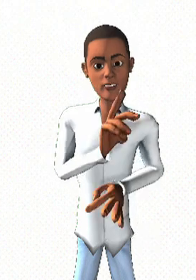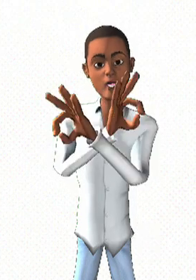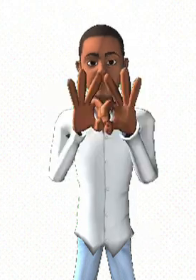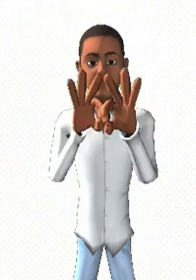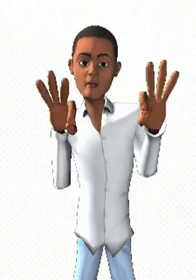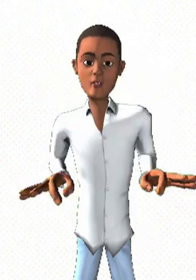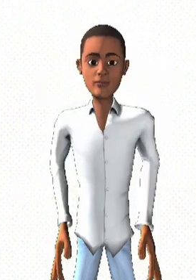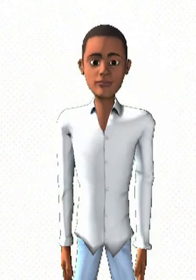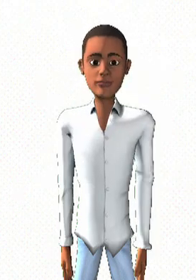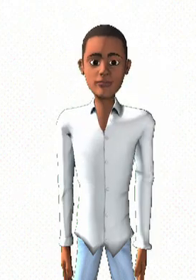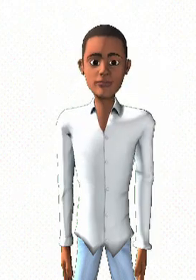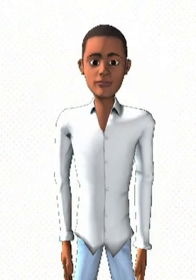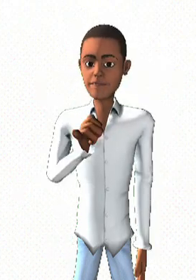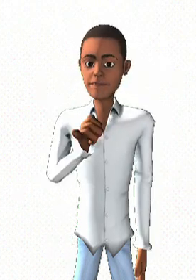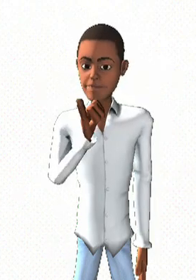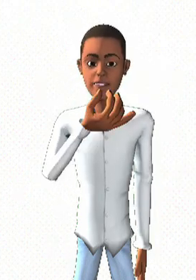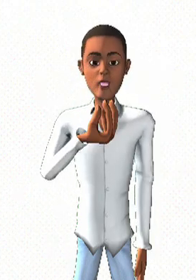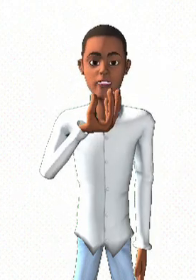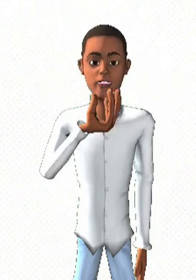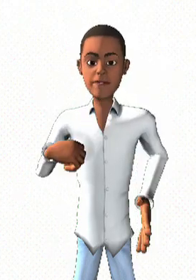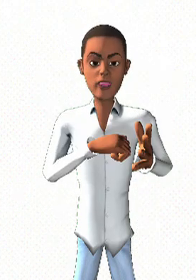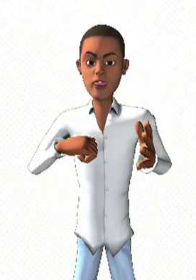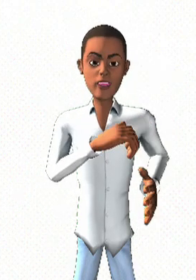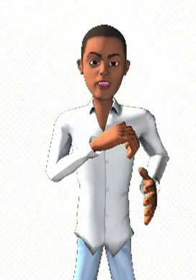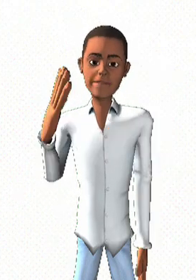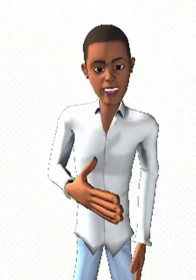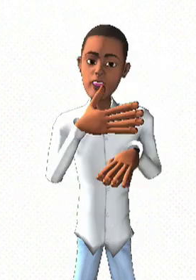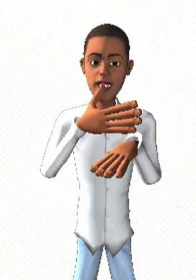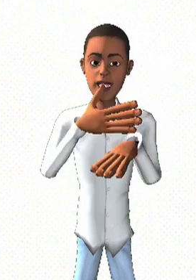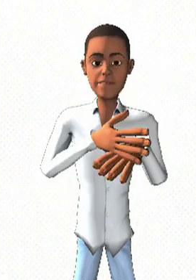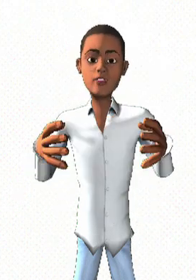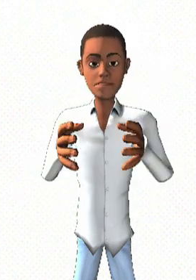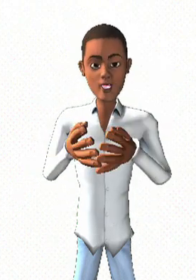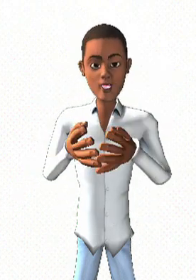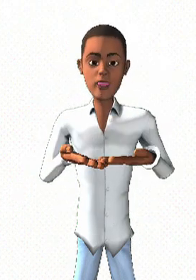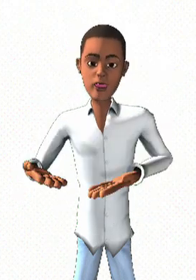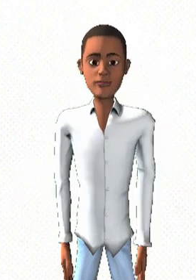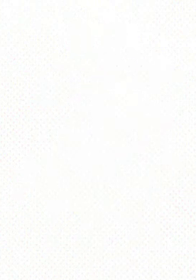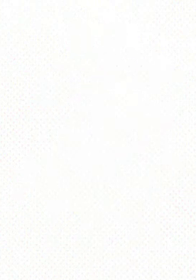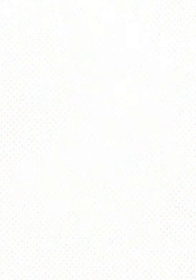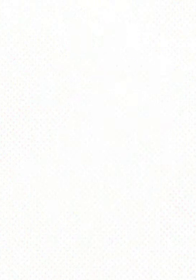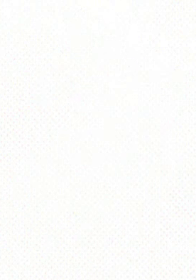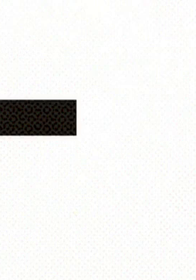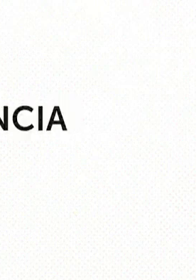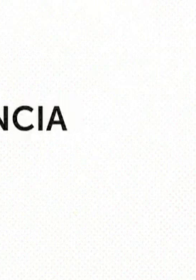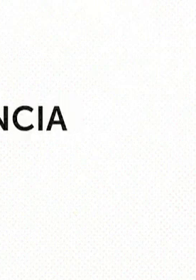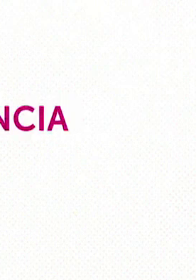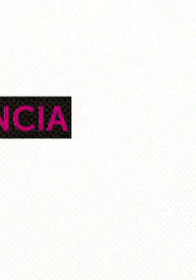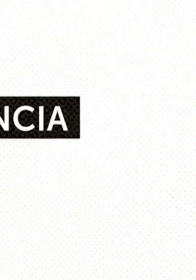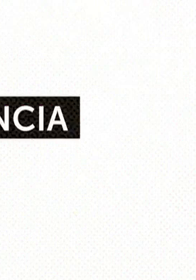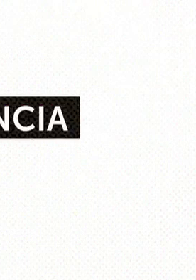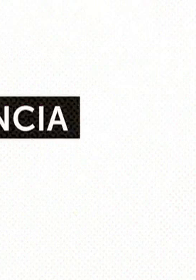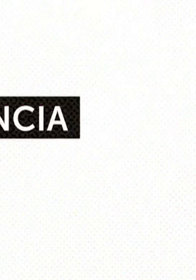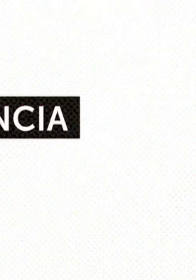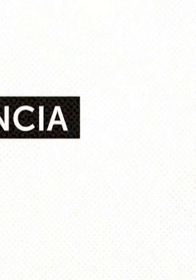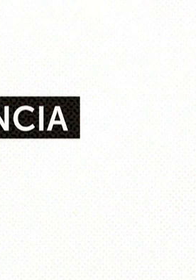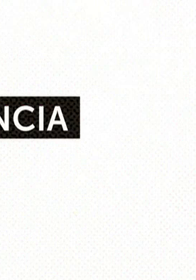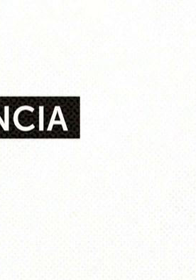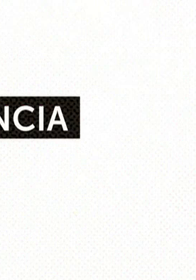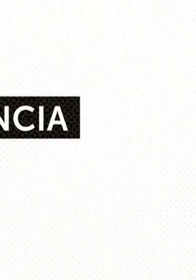são visíveis. Quando um homem que já agrediu passa por um grupo de suporte, o índice de reincidência cai